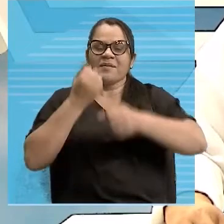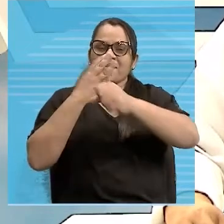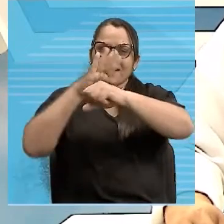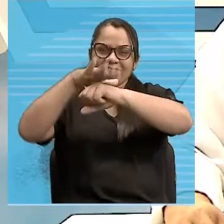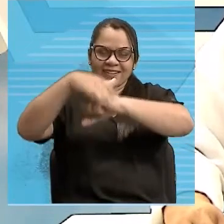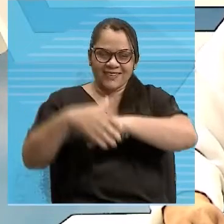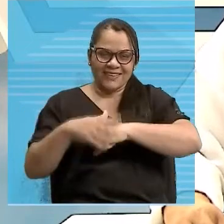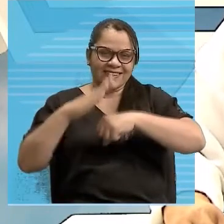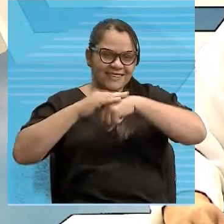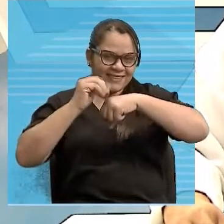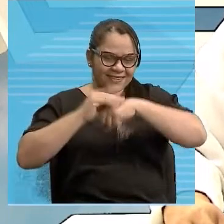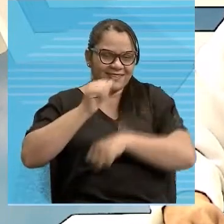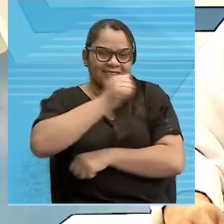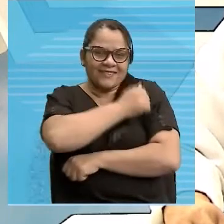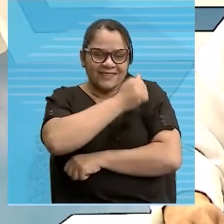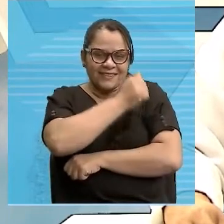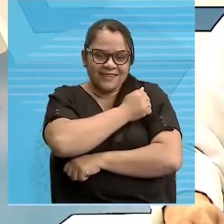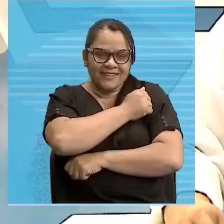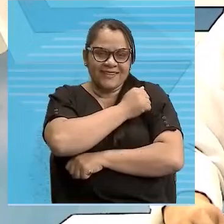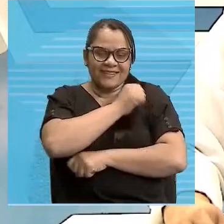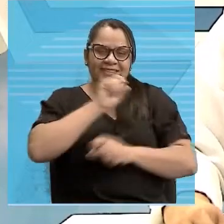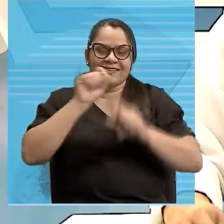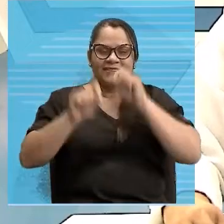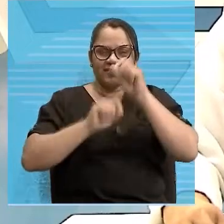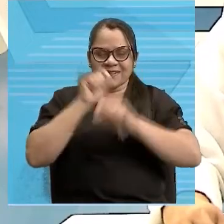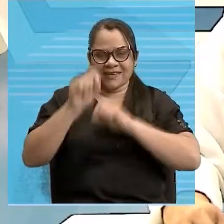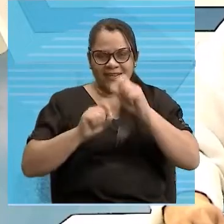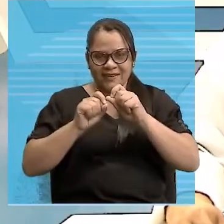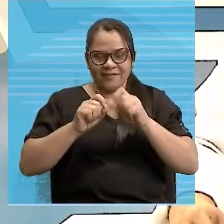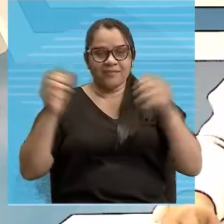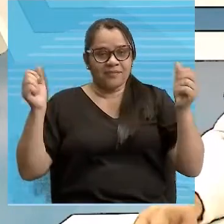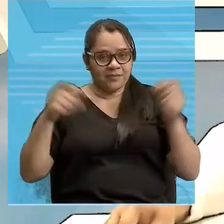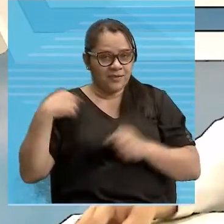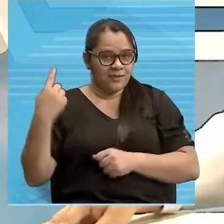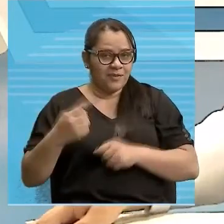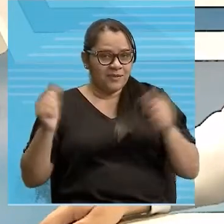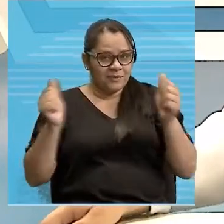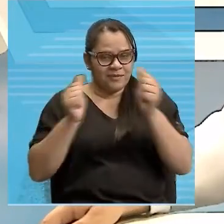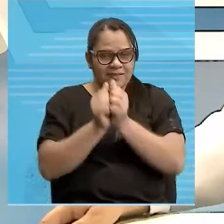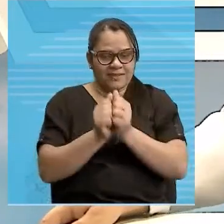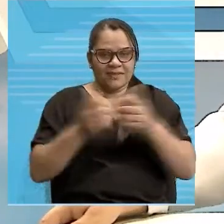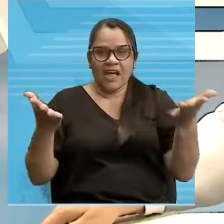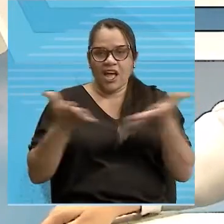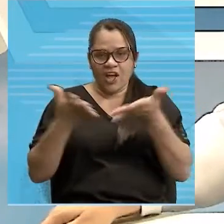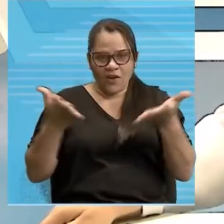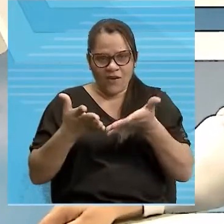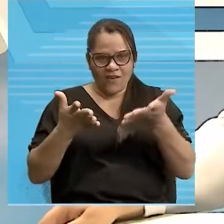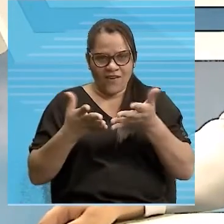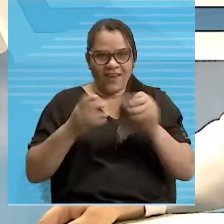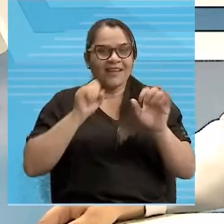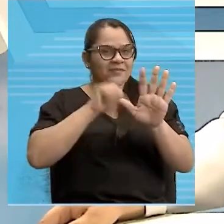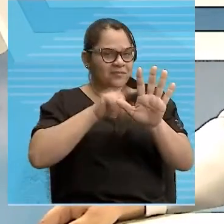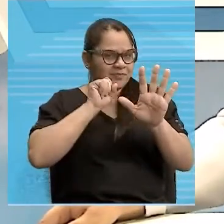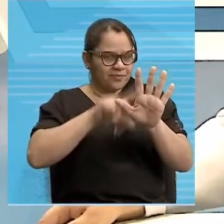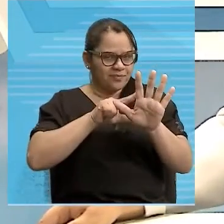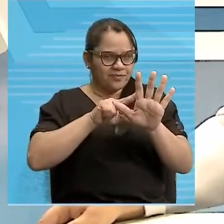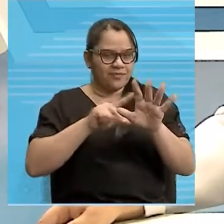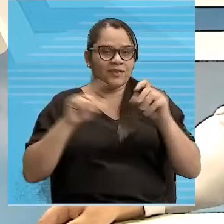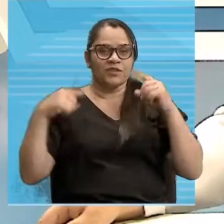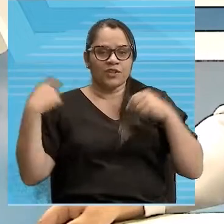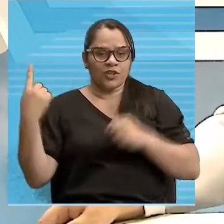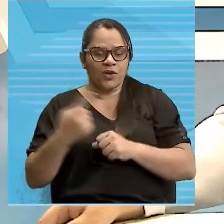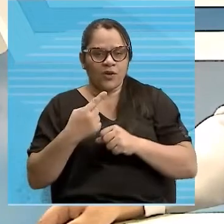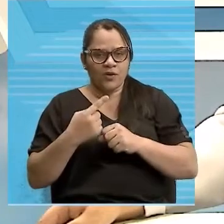noite, queridos estudantes. Olha aí, nós aqui juntinhos, agora falando na gíria, é nós,